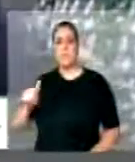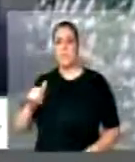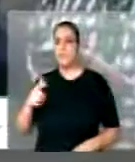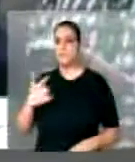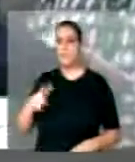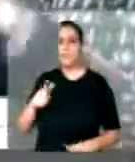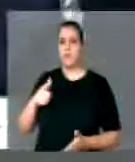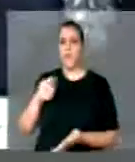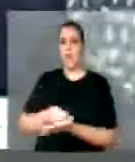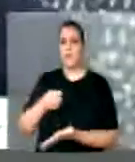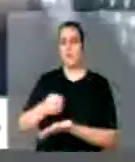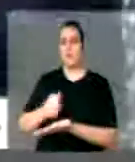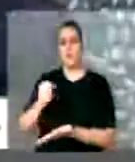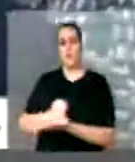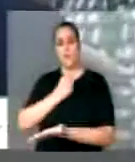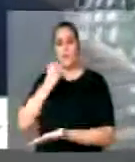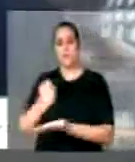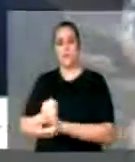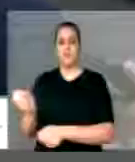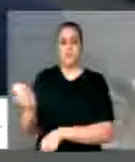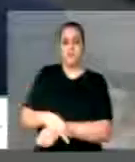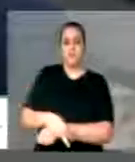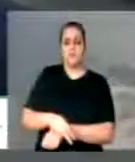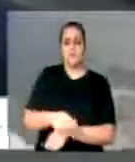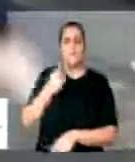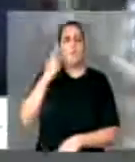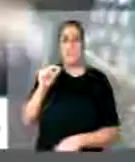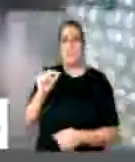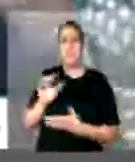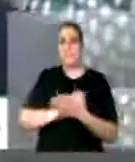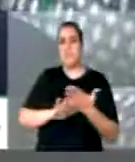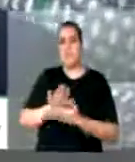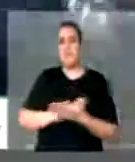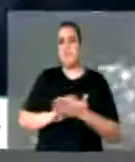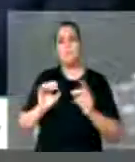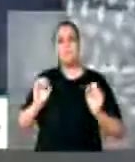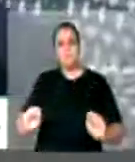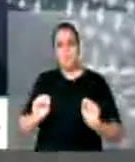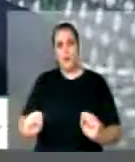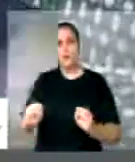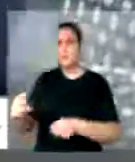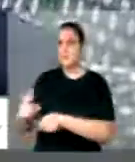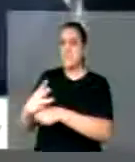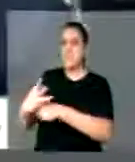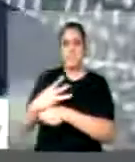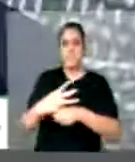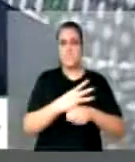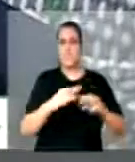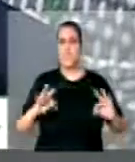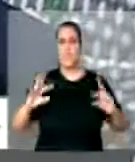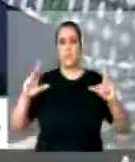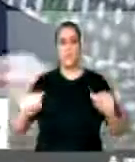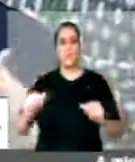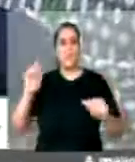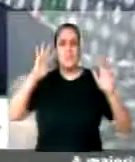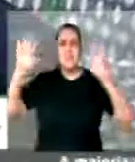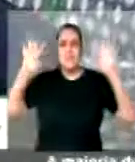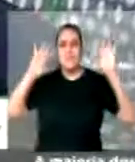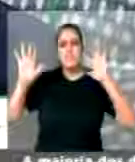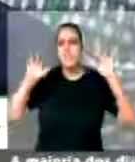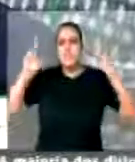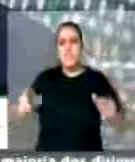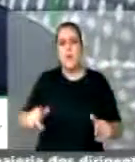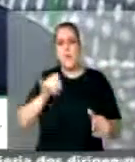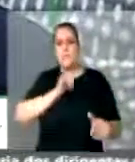contratar empregados, nem para gerar, nem para distribuir. Porque ela pode terceirizar tudo. Imagina um hospital que não é